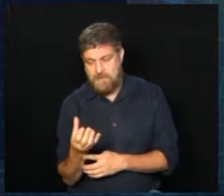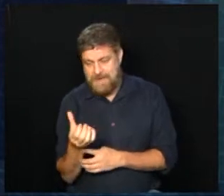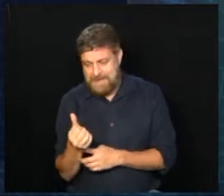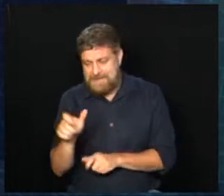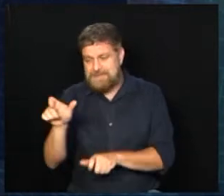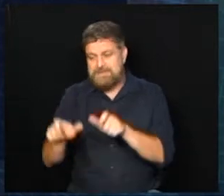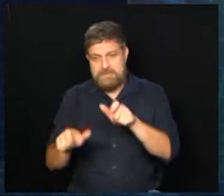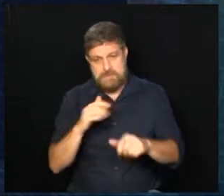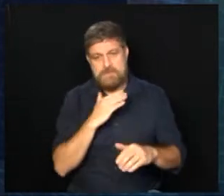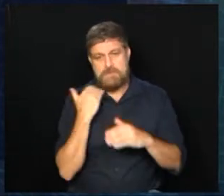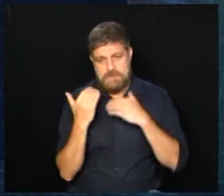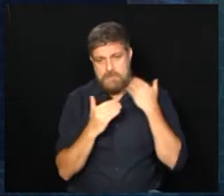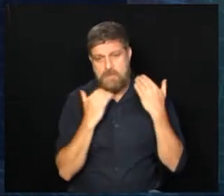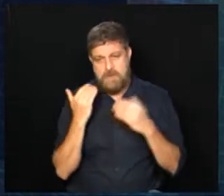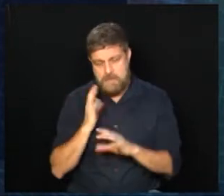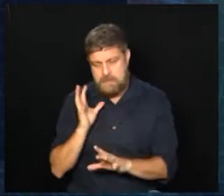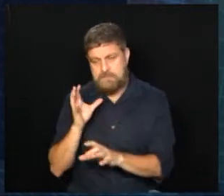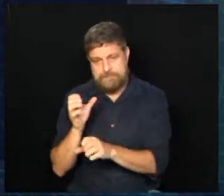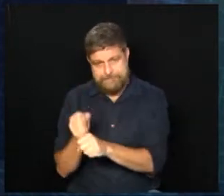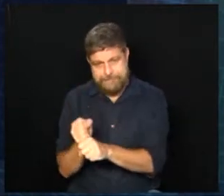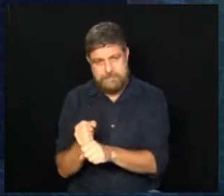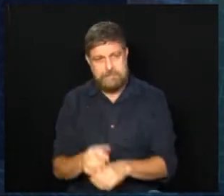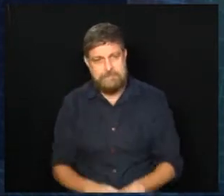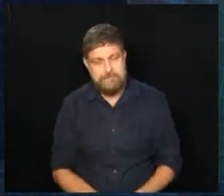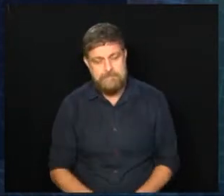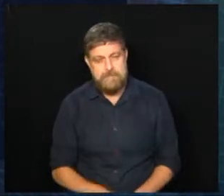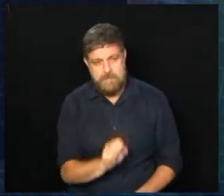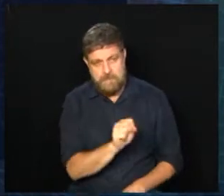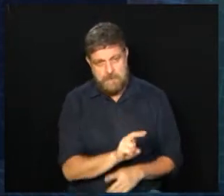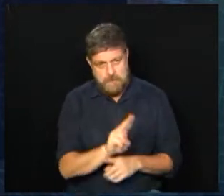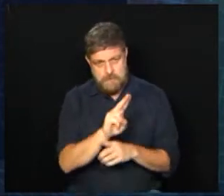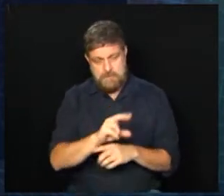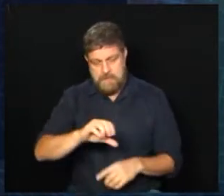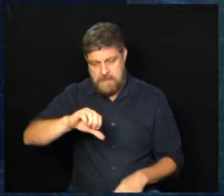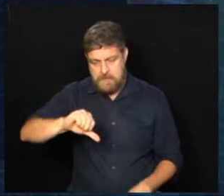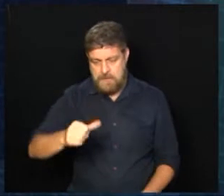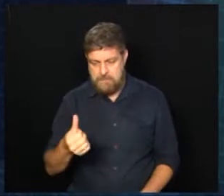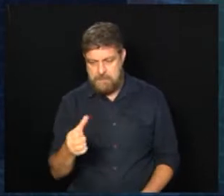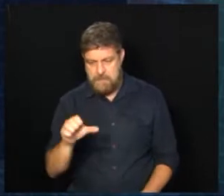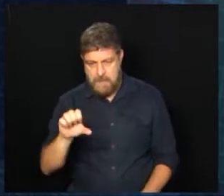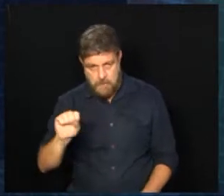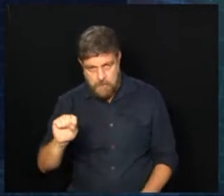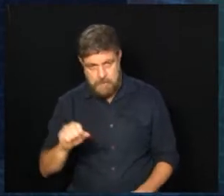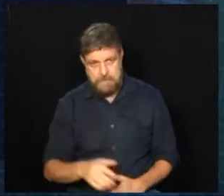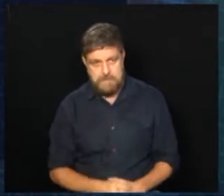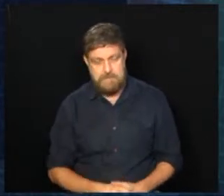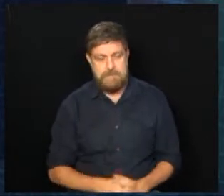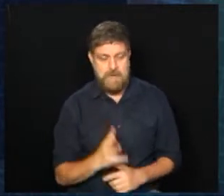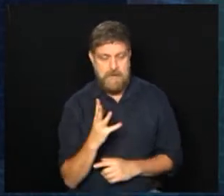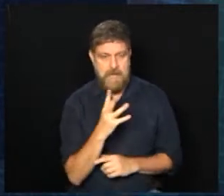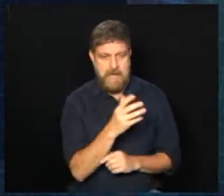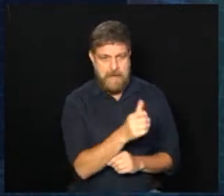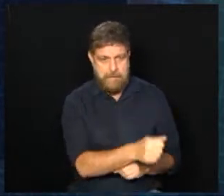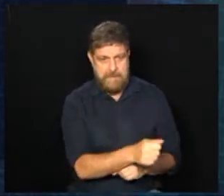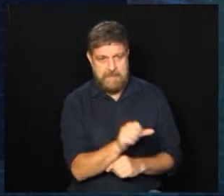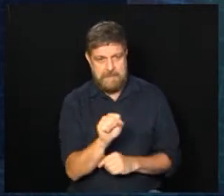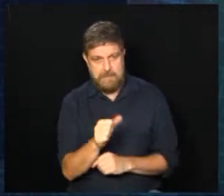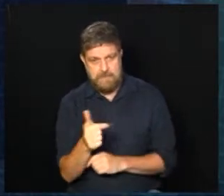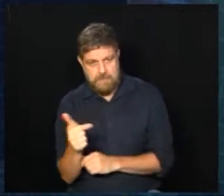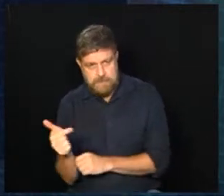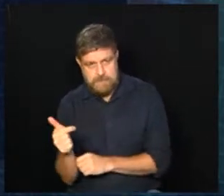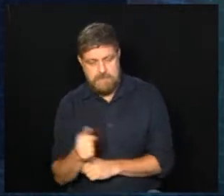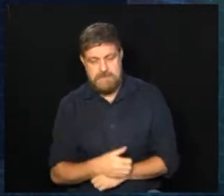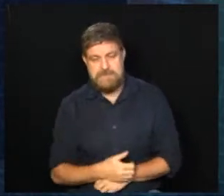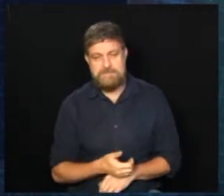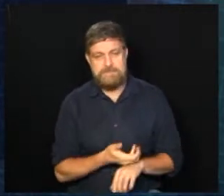4.346 mortes acumuladas desde o início da pandemia. Sumaré, 968 óbitos, Americana, 822,